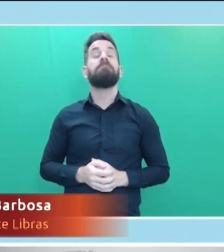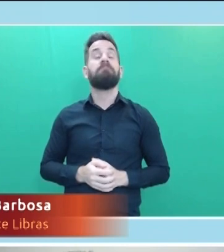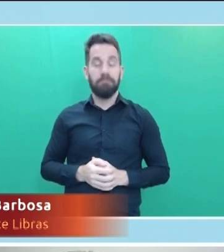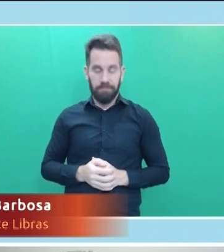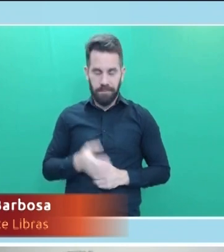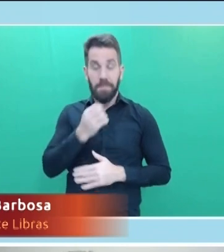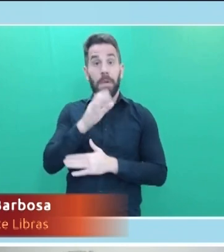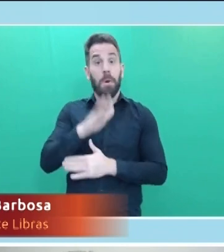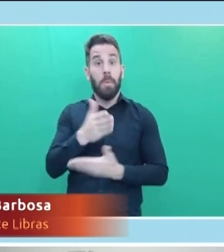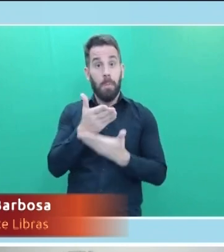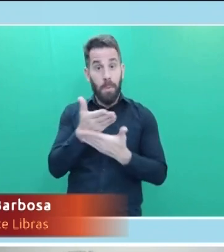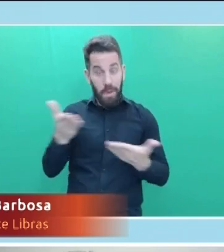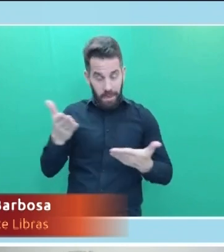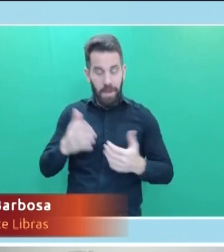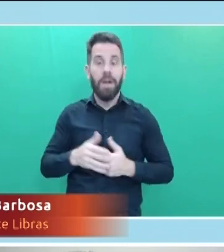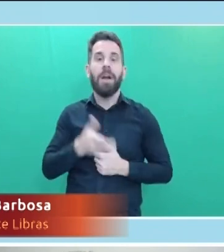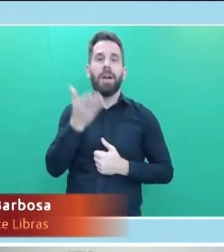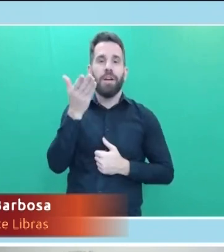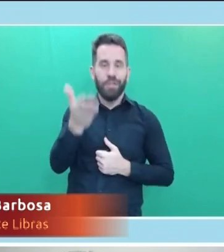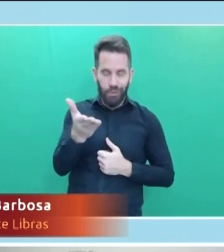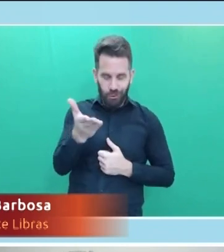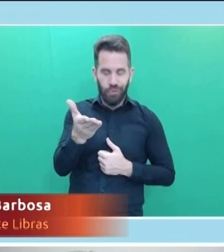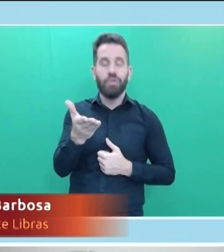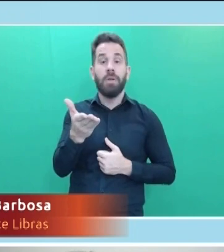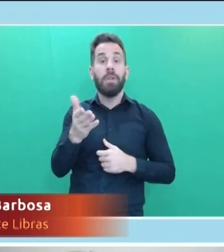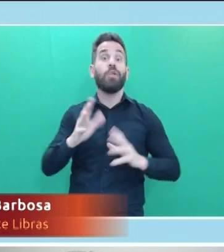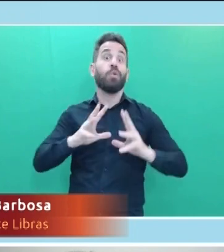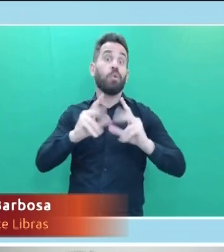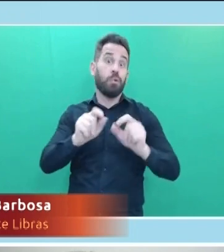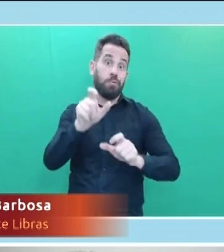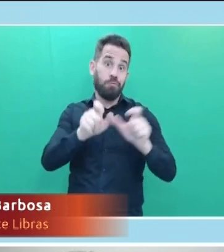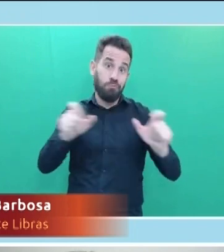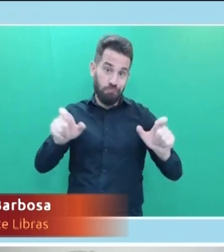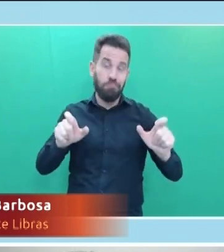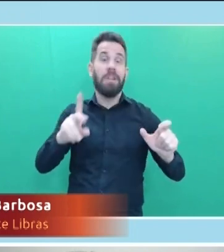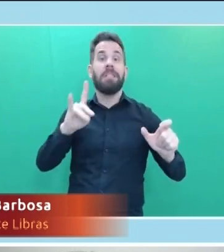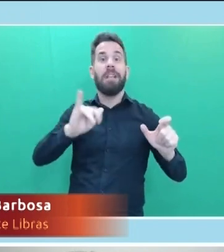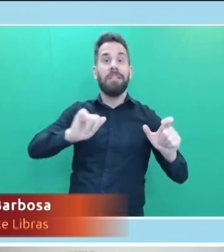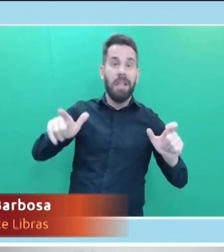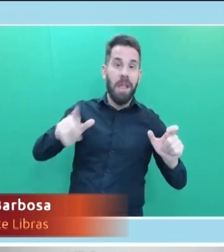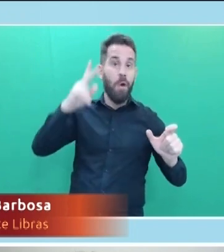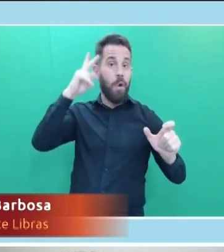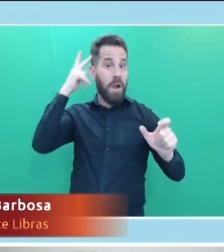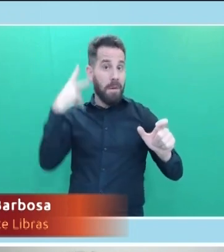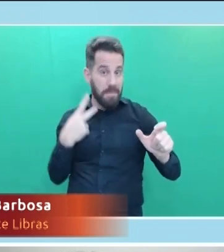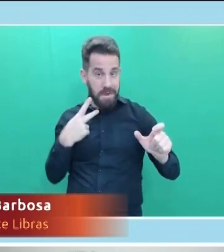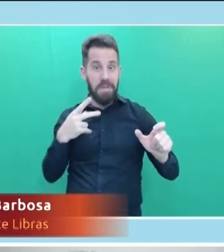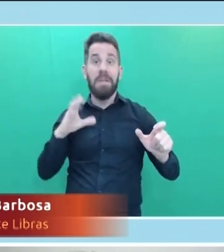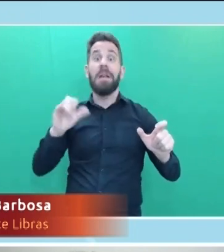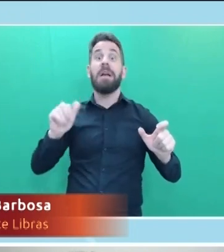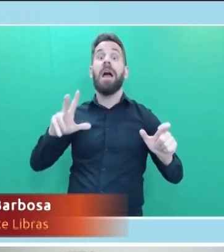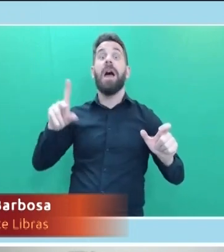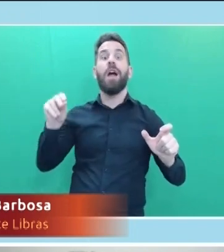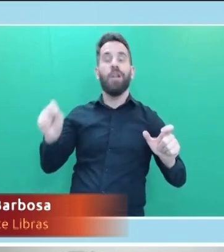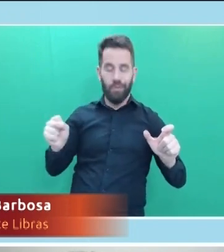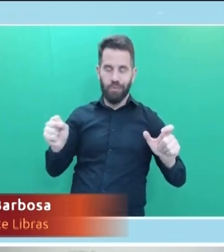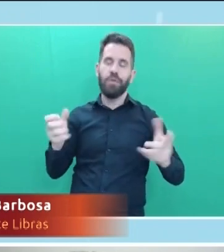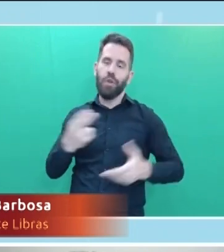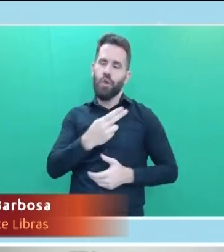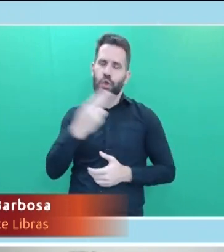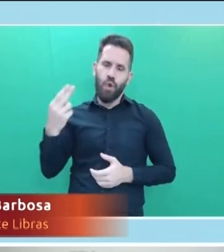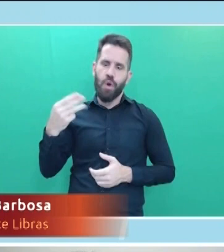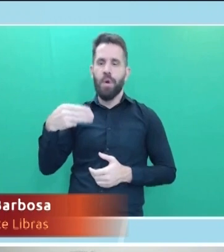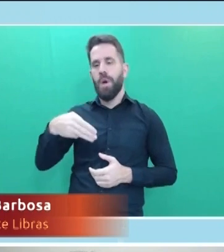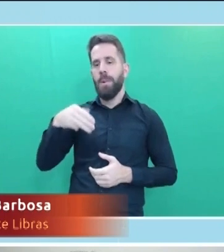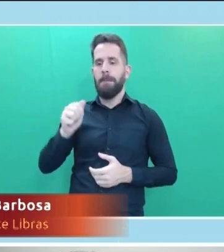Boa tarde, Mila, Daniel, Diego, Carlos. Meu nome é Manajé Carajá,